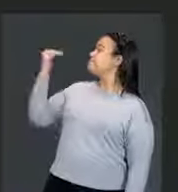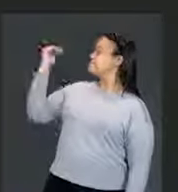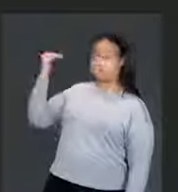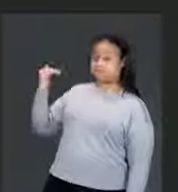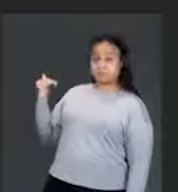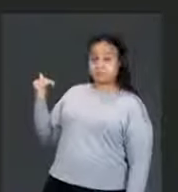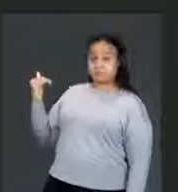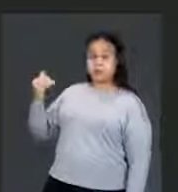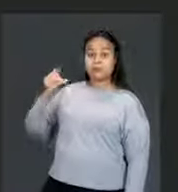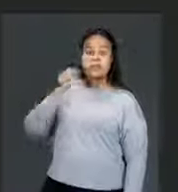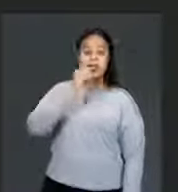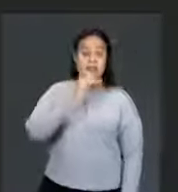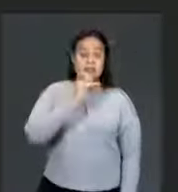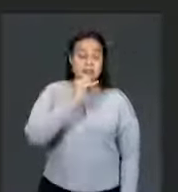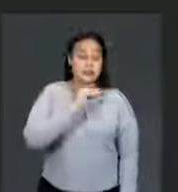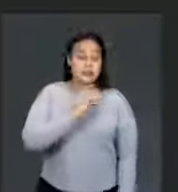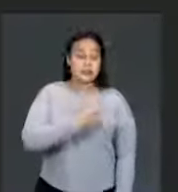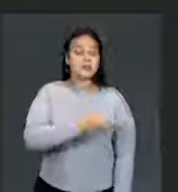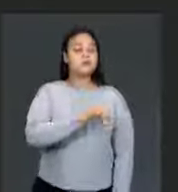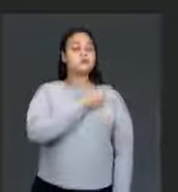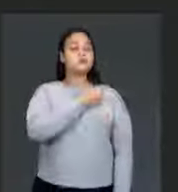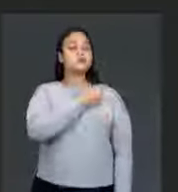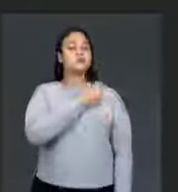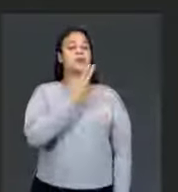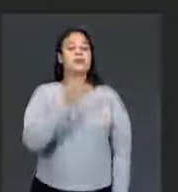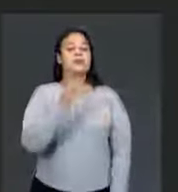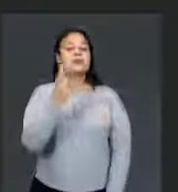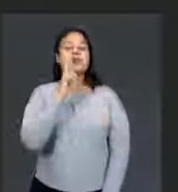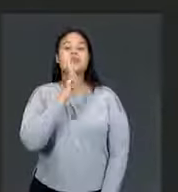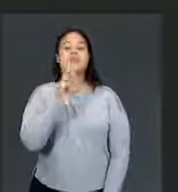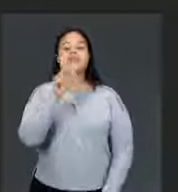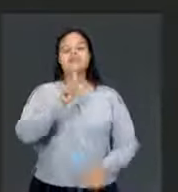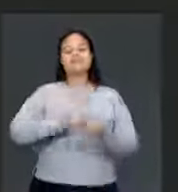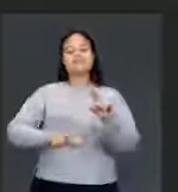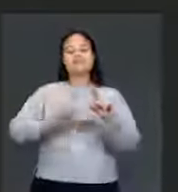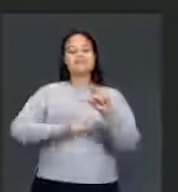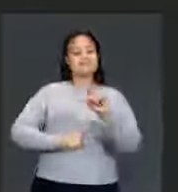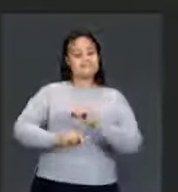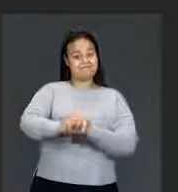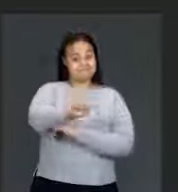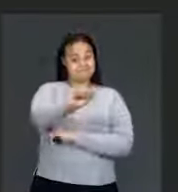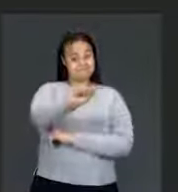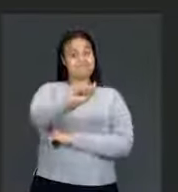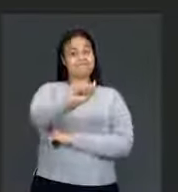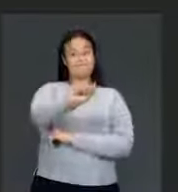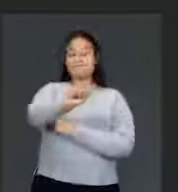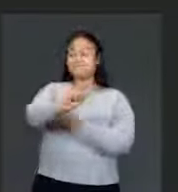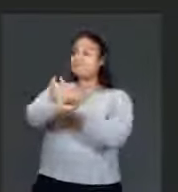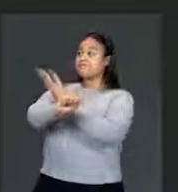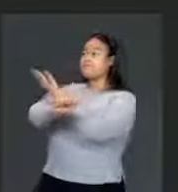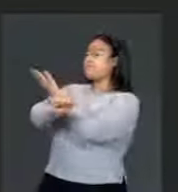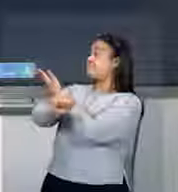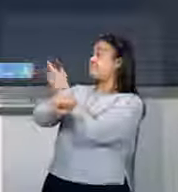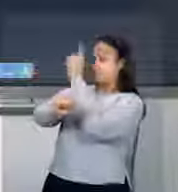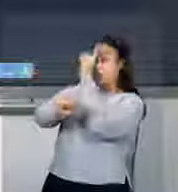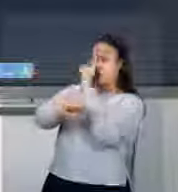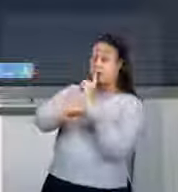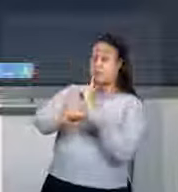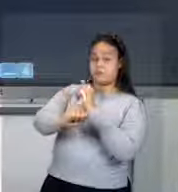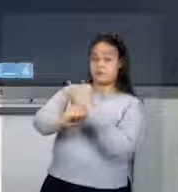Exemplo 2. Então, a resposta é letra A. A carga é igual a 6 coulombs.